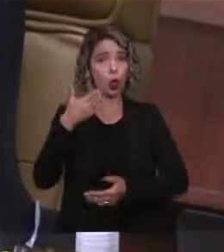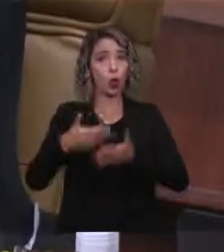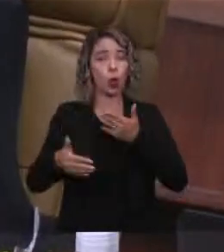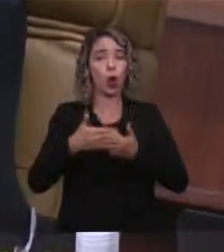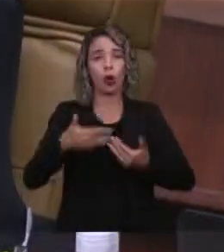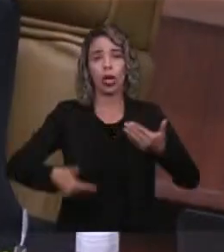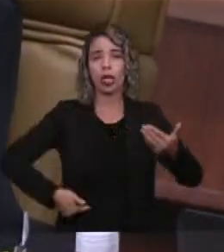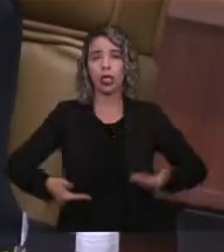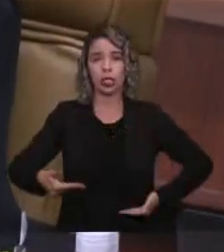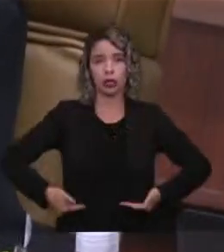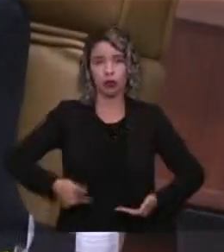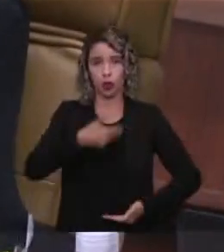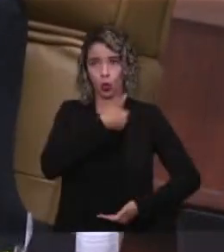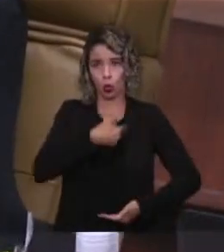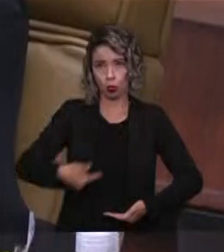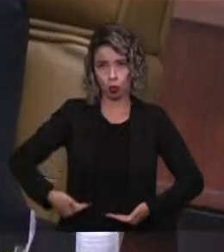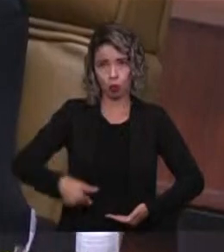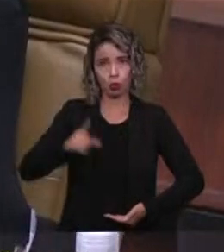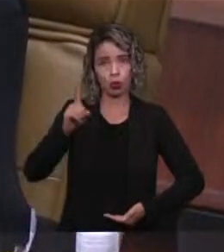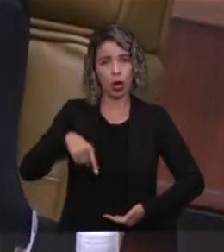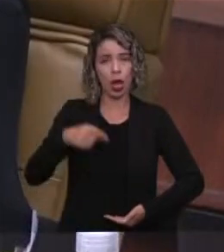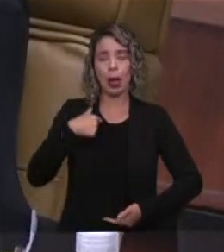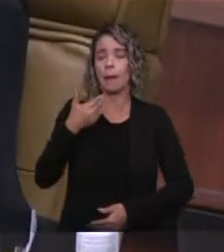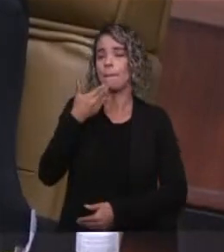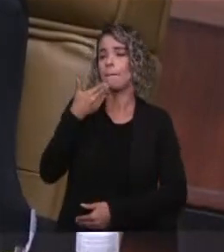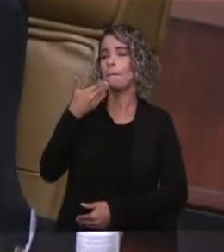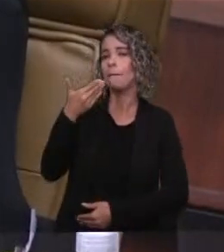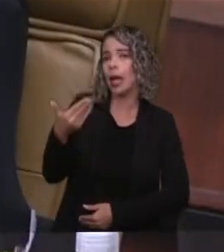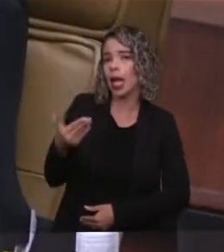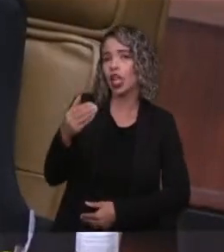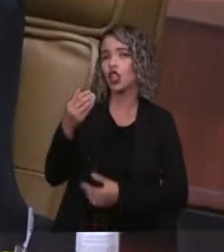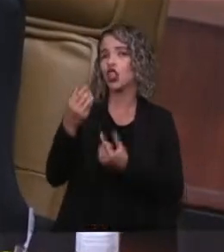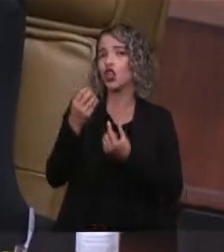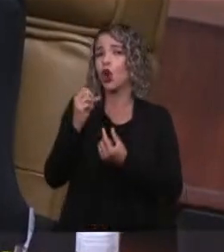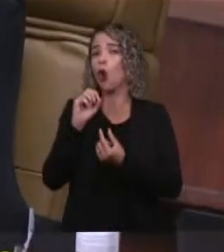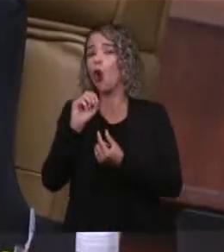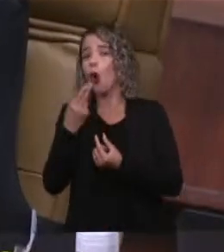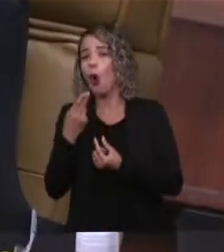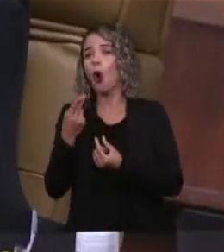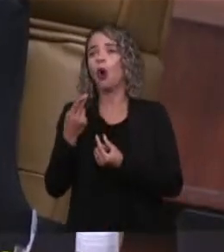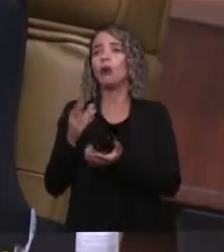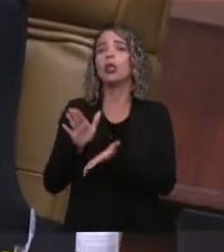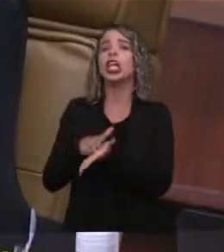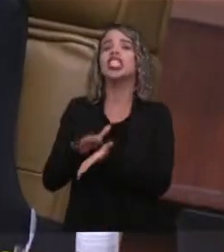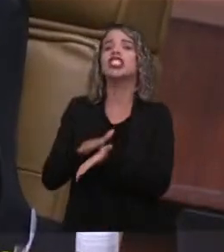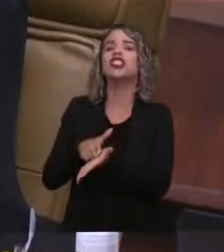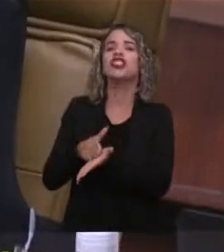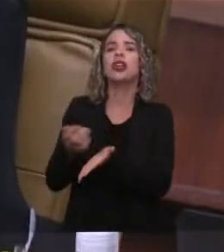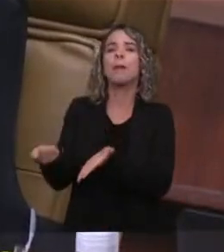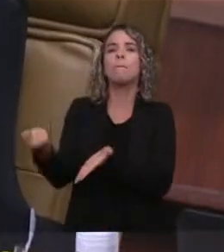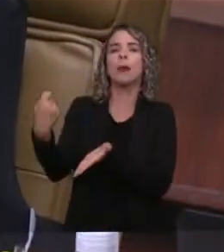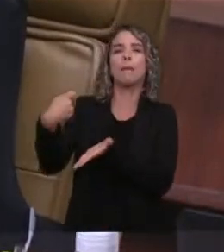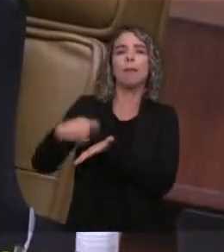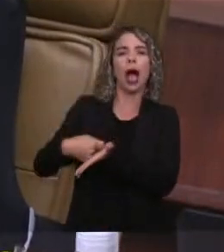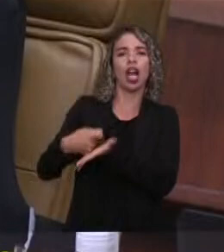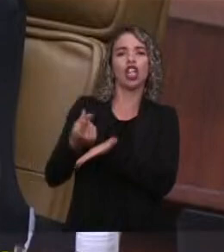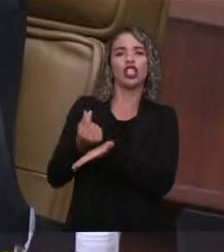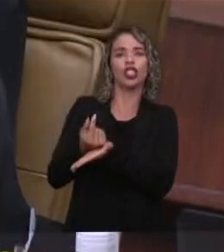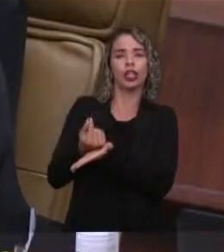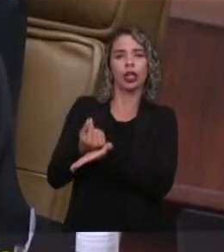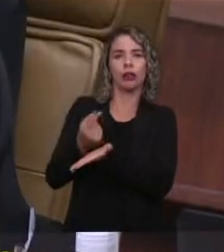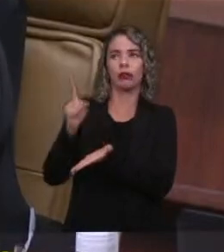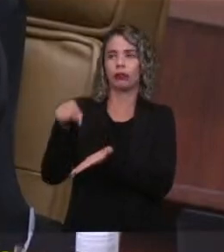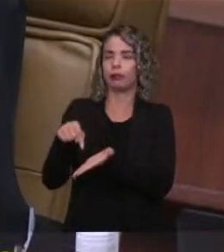esse dever ao solicitar ou receber propina. Não haveria aí uma responsabilidade, na minha visão